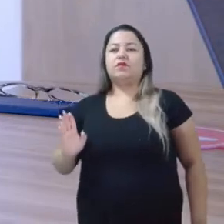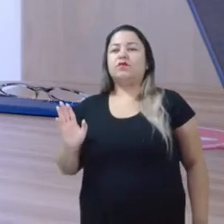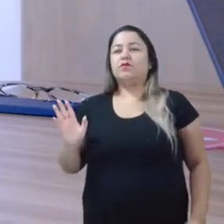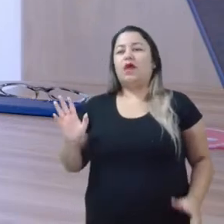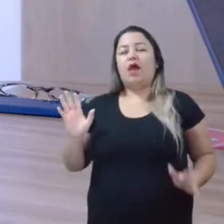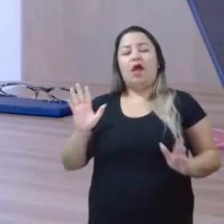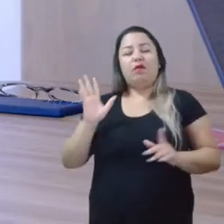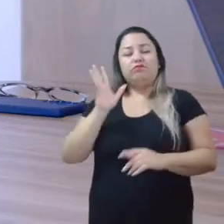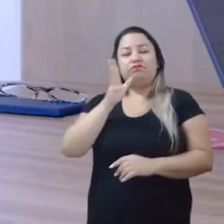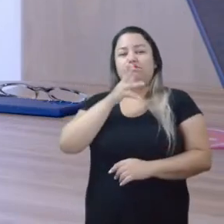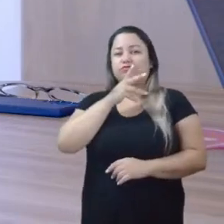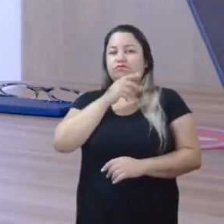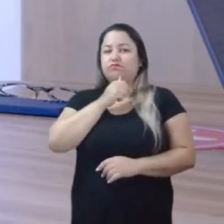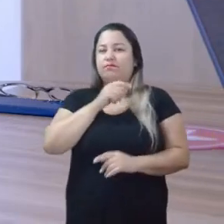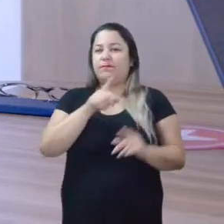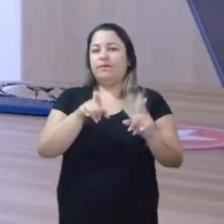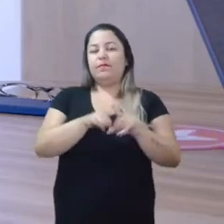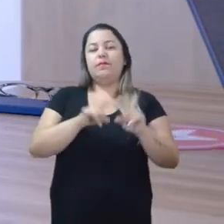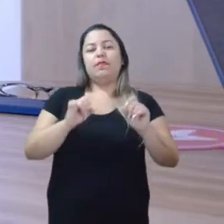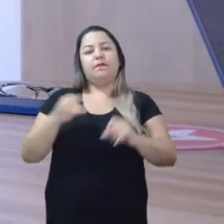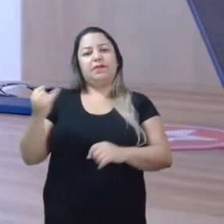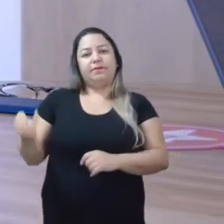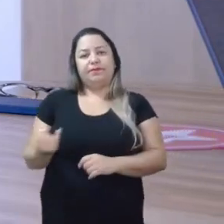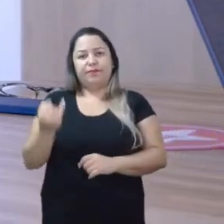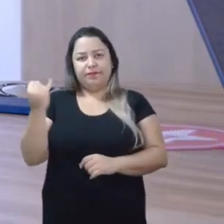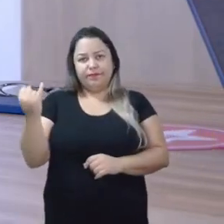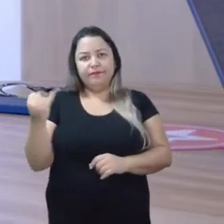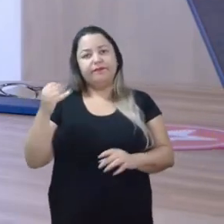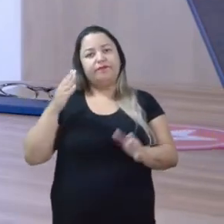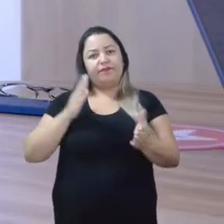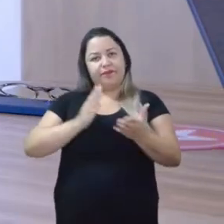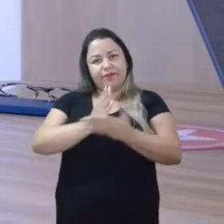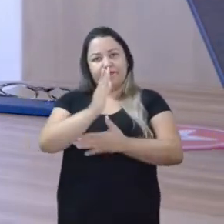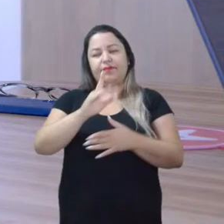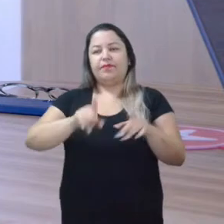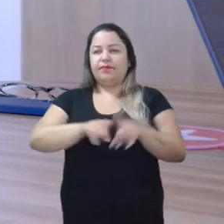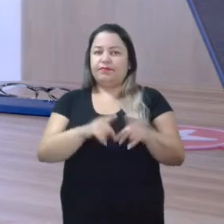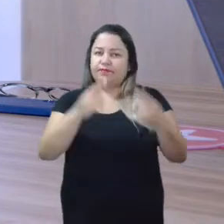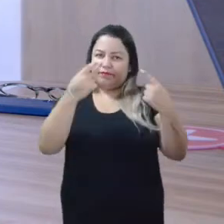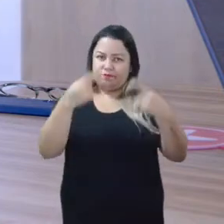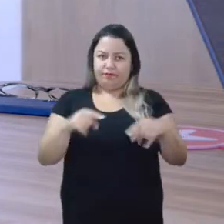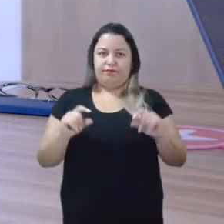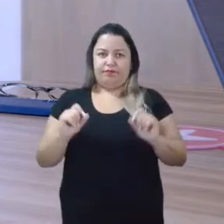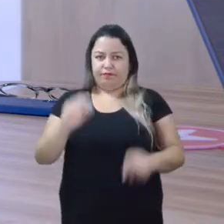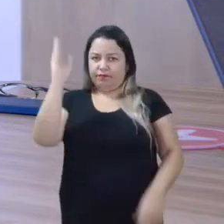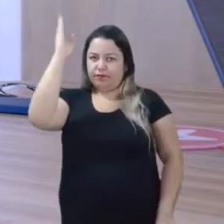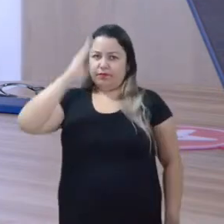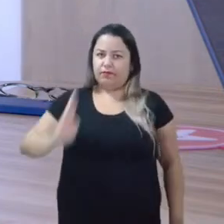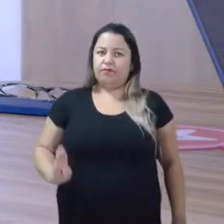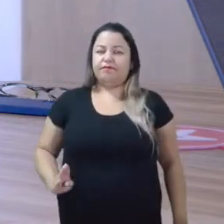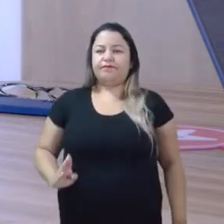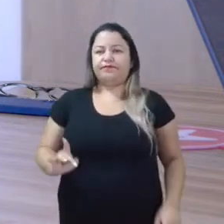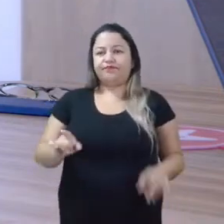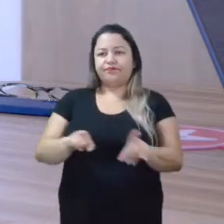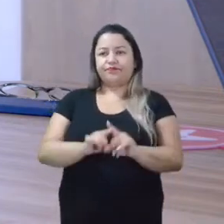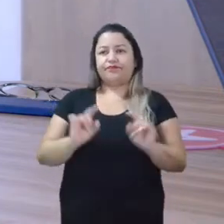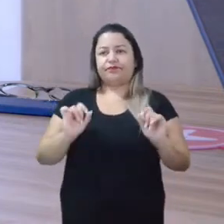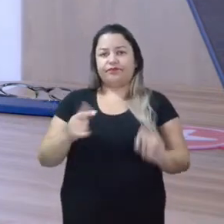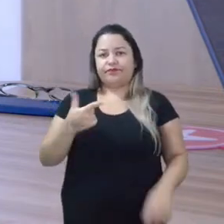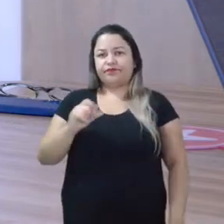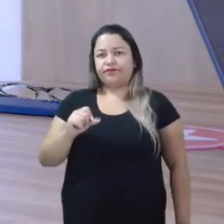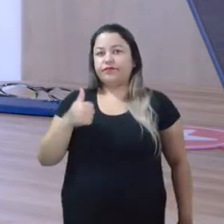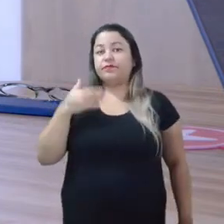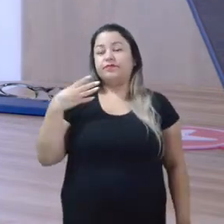uma lei que é muito importante, foi aprovado num momento político muito importante para o Brasil. Então o Marco Civil foi aprovado em 2014, teve